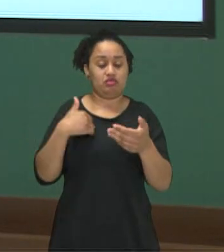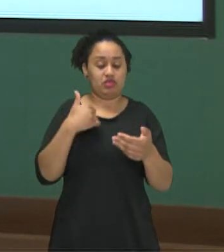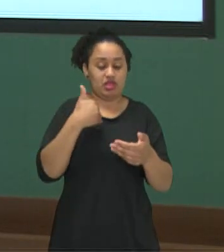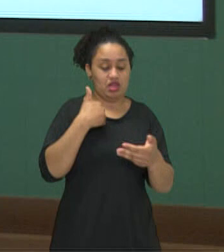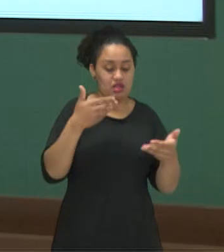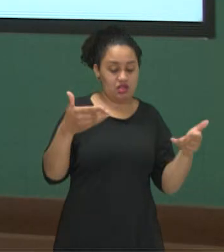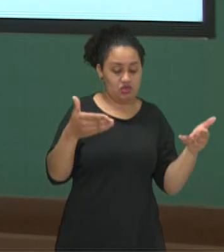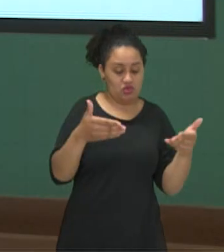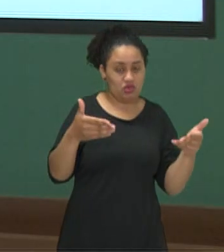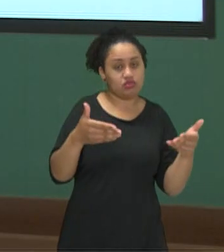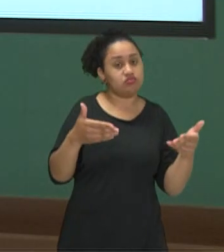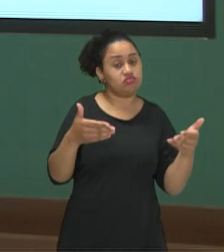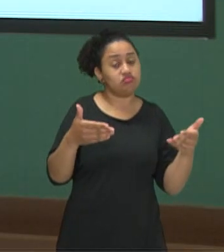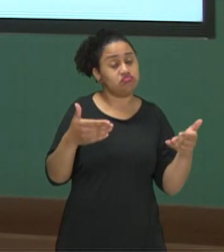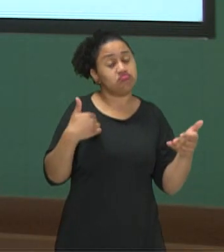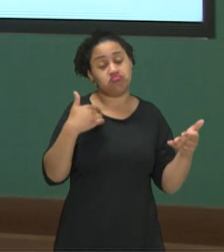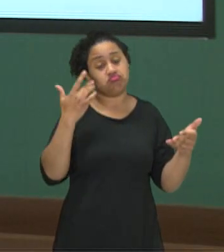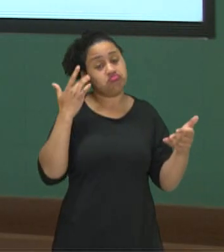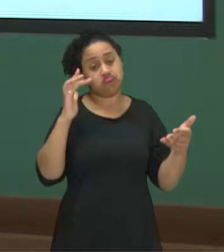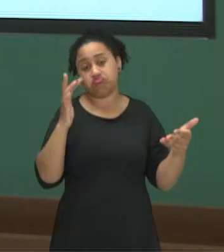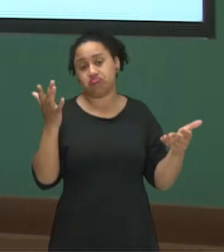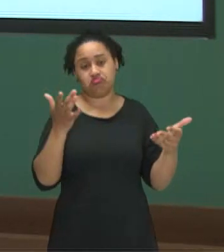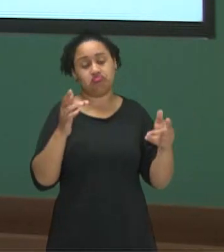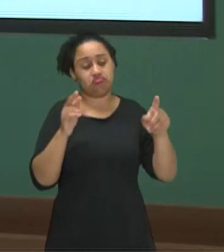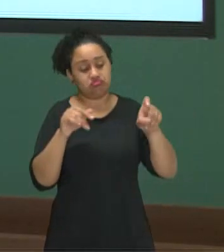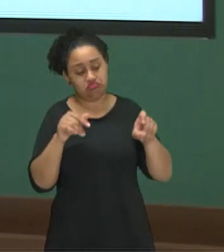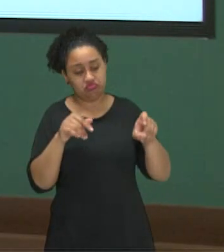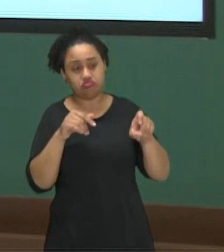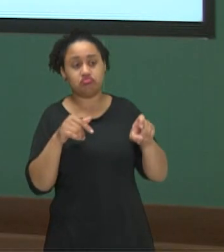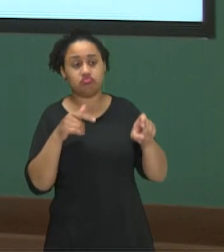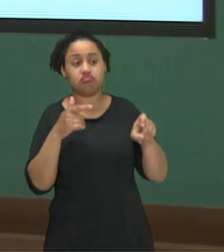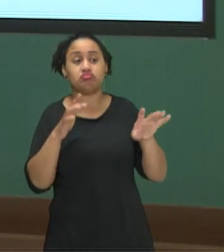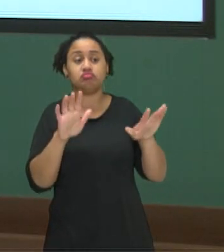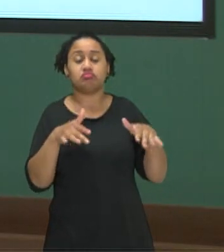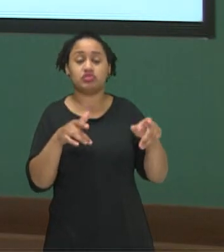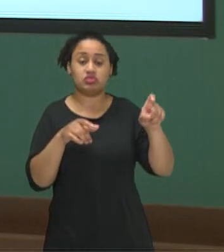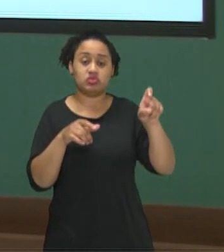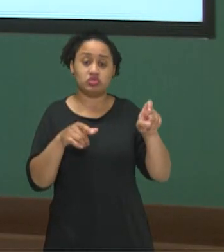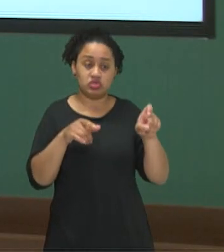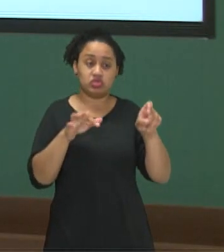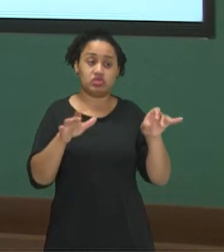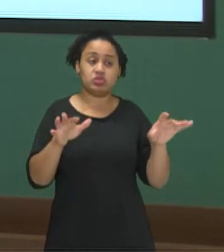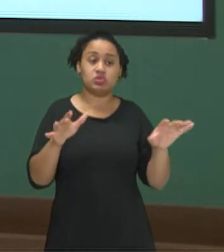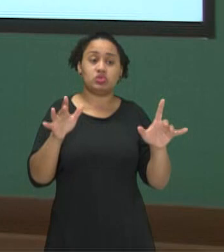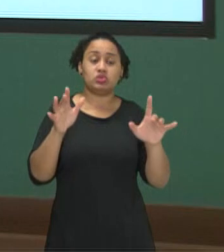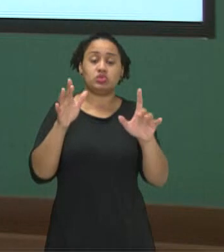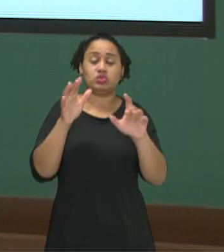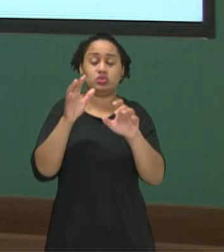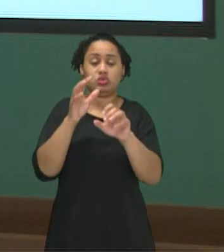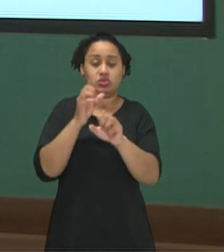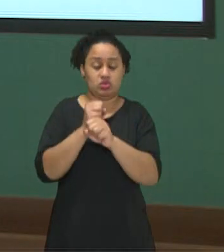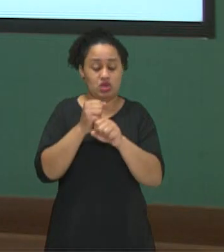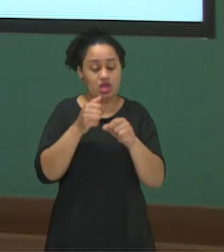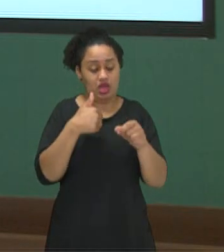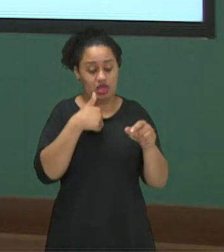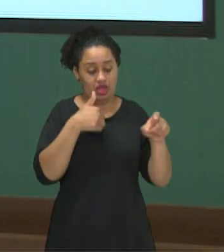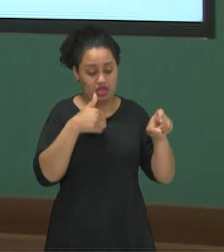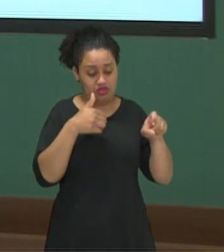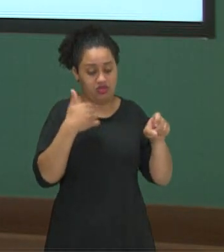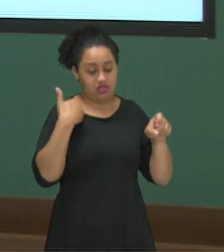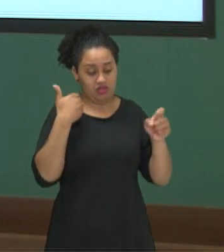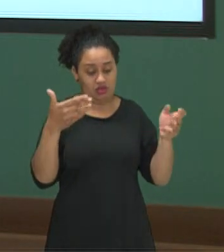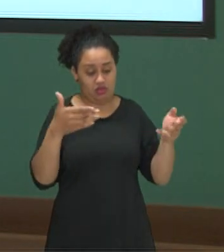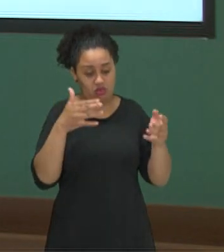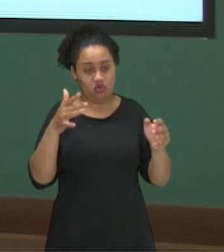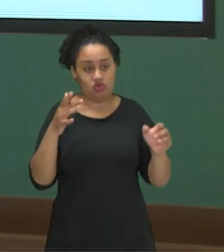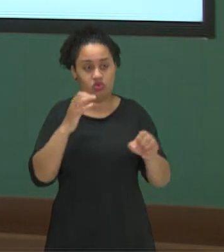A idade de hoje é a idade desconhecida, é o X. Então, o X, a idade de hoje,